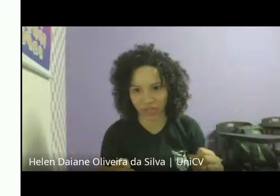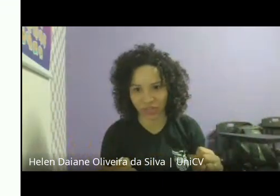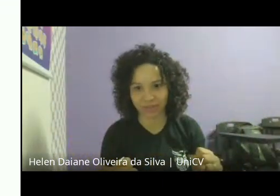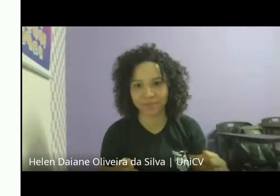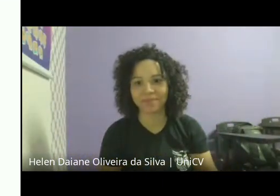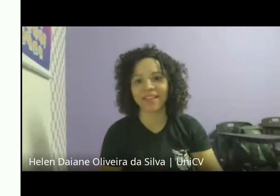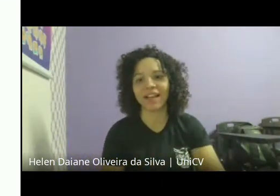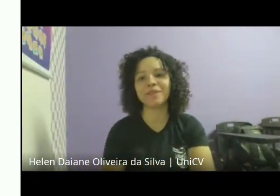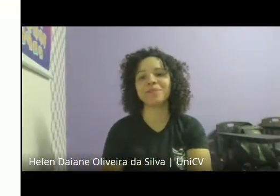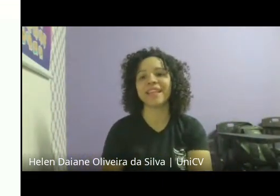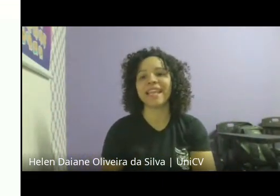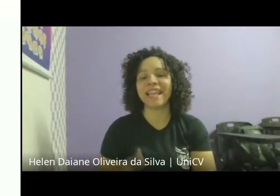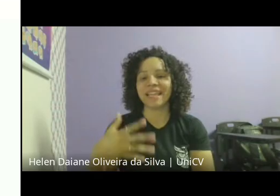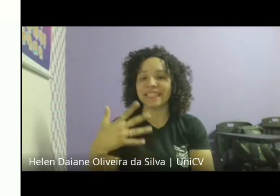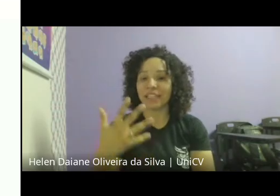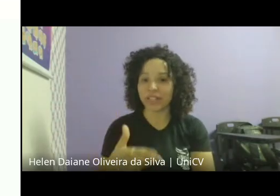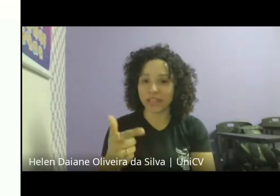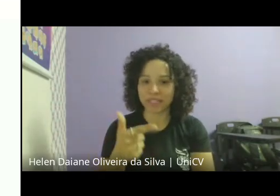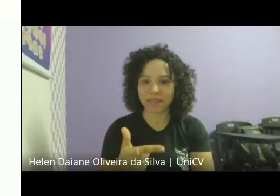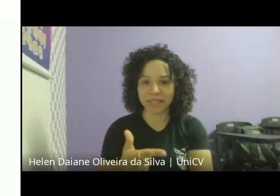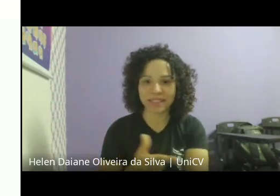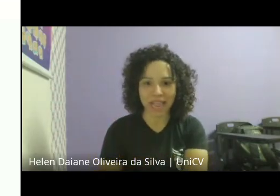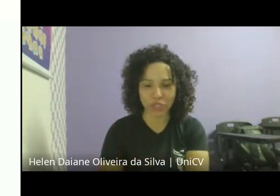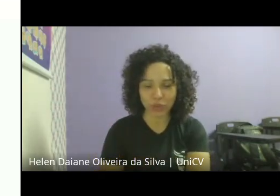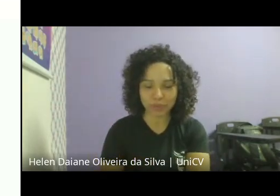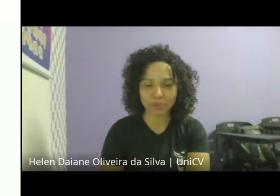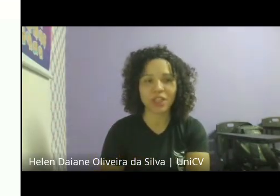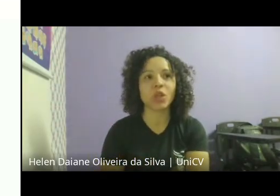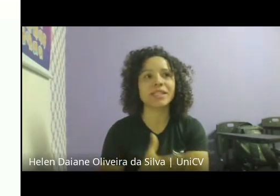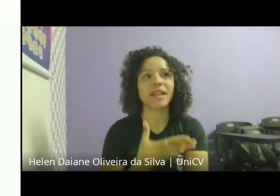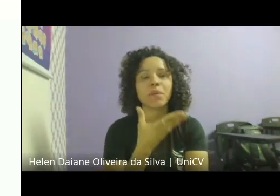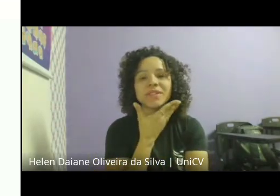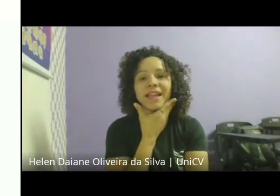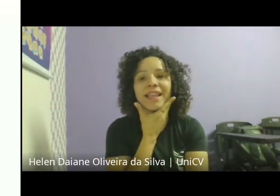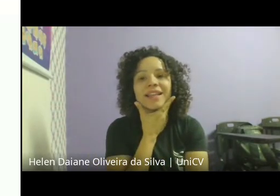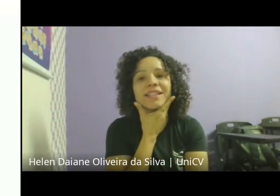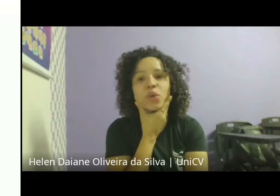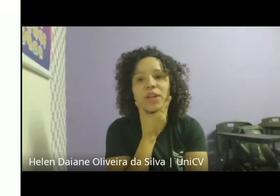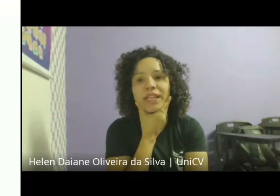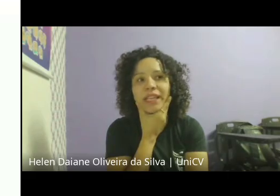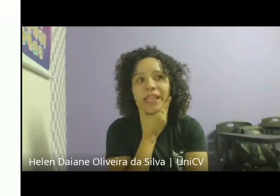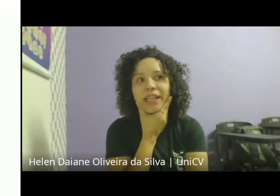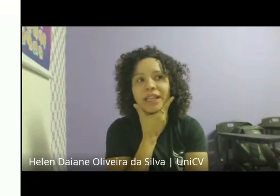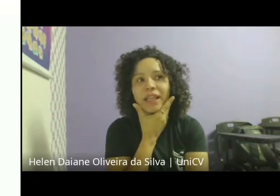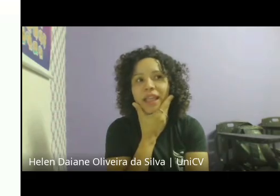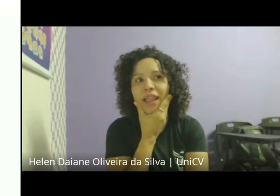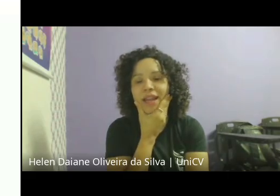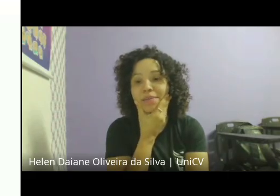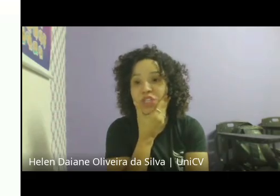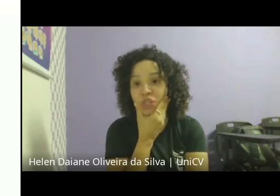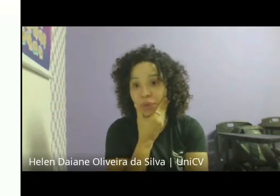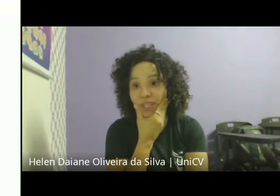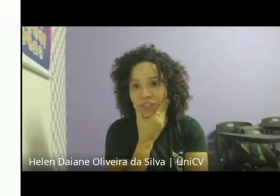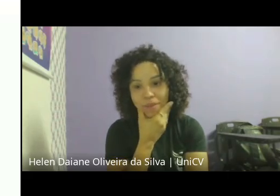que a gente, tá? Nós temos a Libras tátil, nós temos aquela que segura aqui